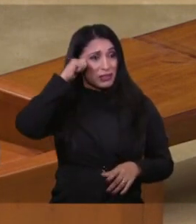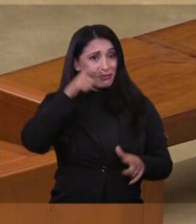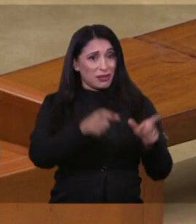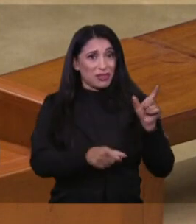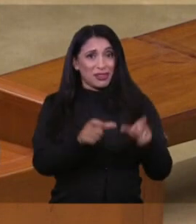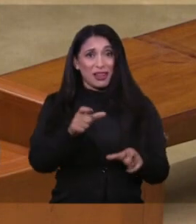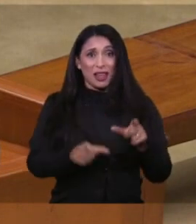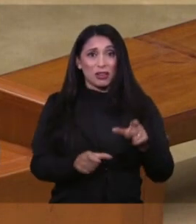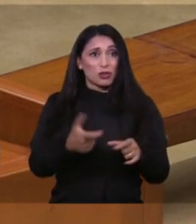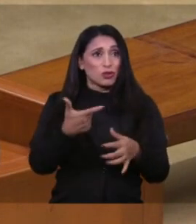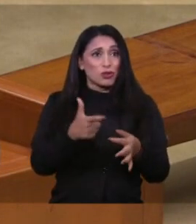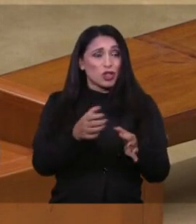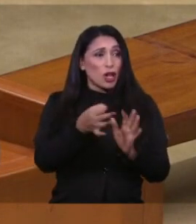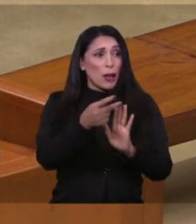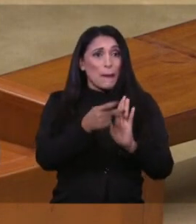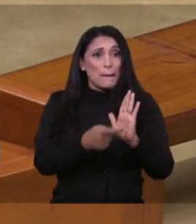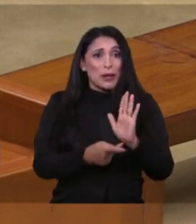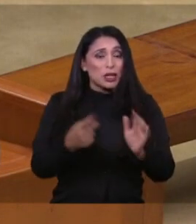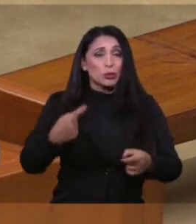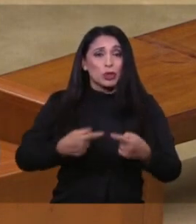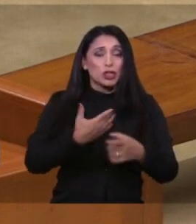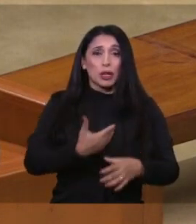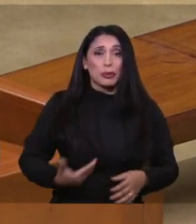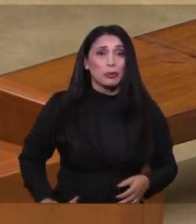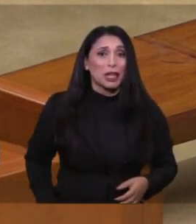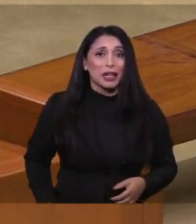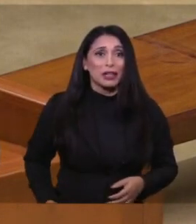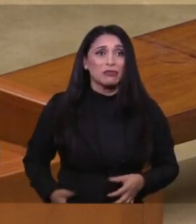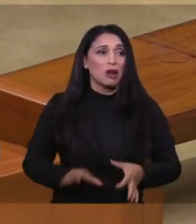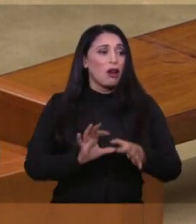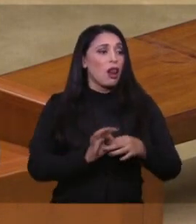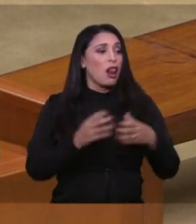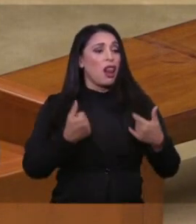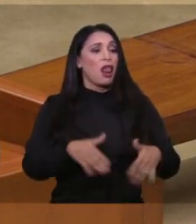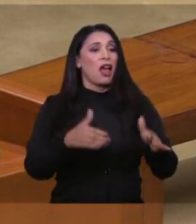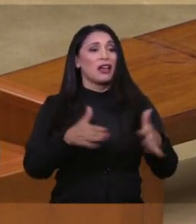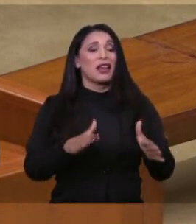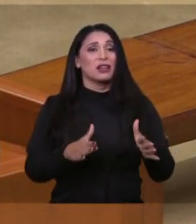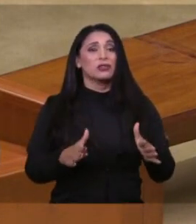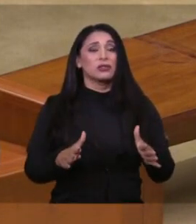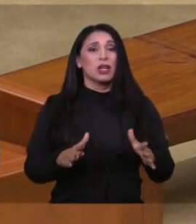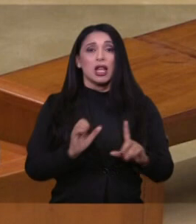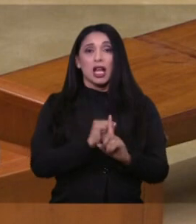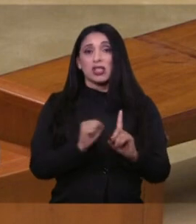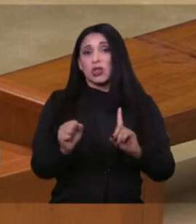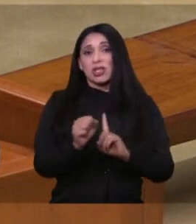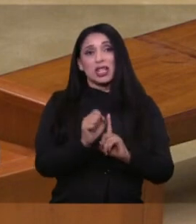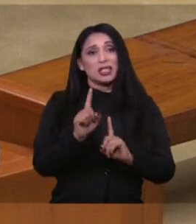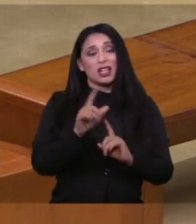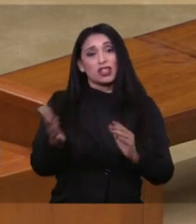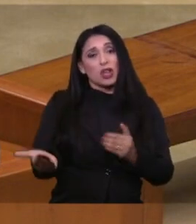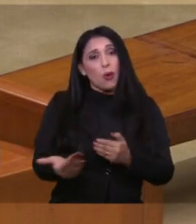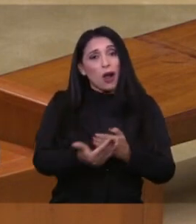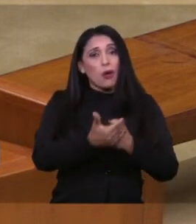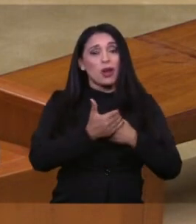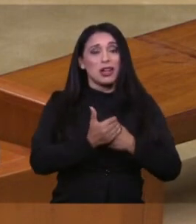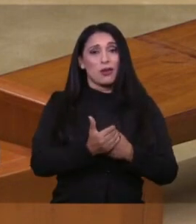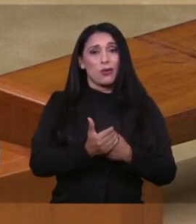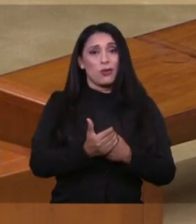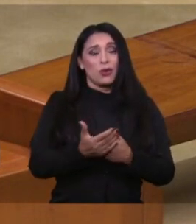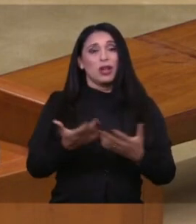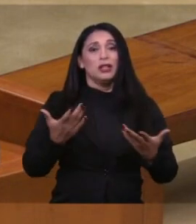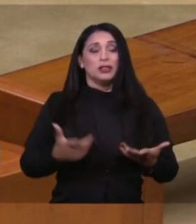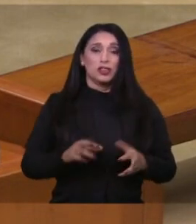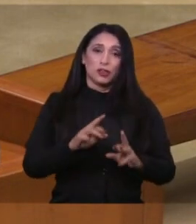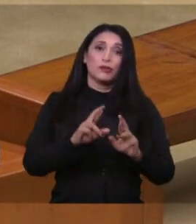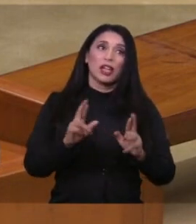estabelecimento de um plano, sem o estabelecimento de uma política pública de inserção dessas pessoas e acolhimento na sociedade brasileira. Diferente do que aconteceu